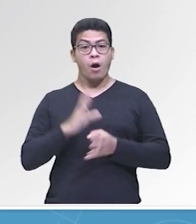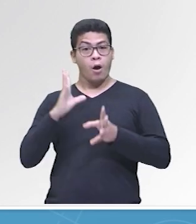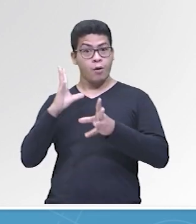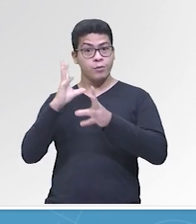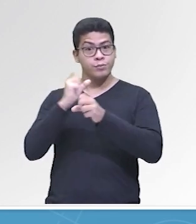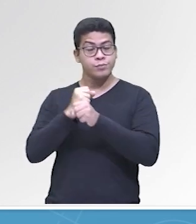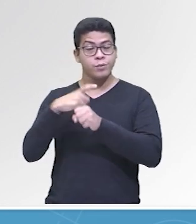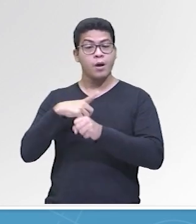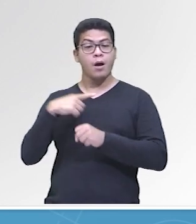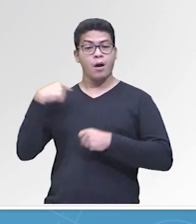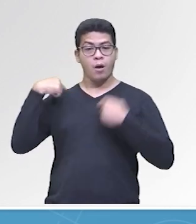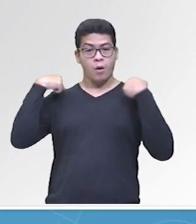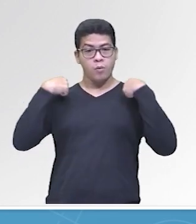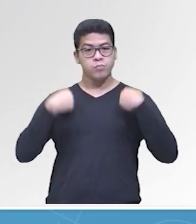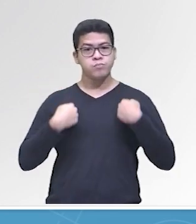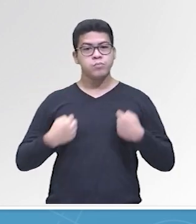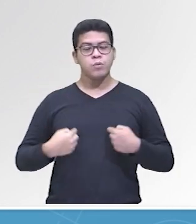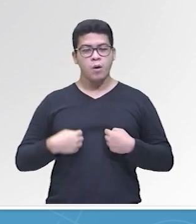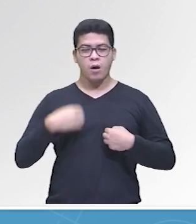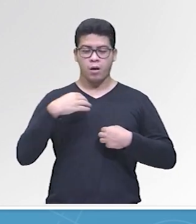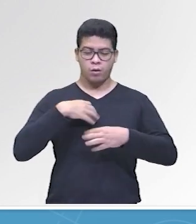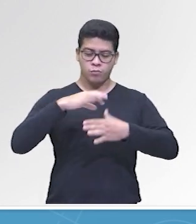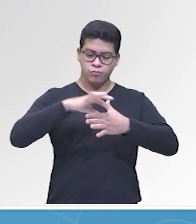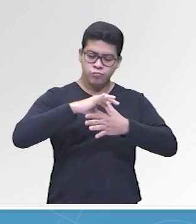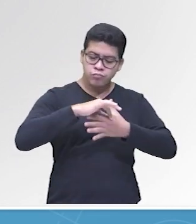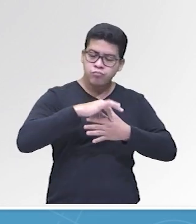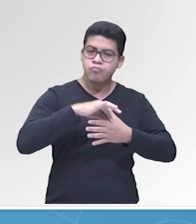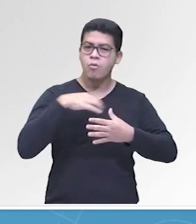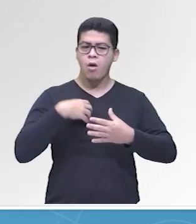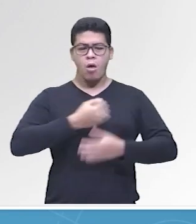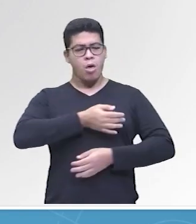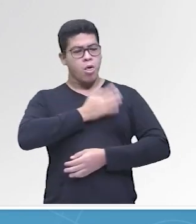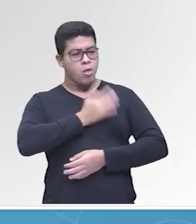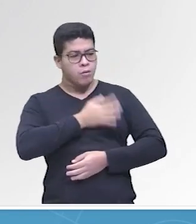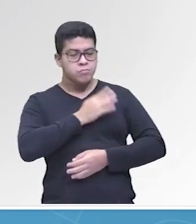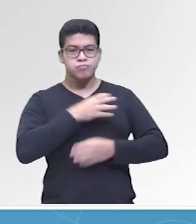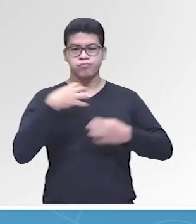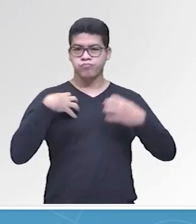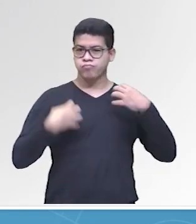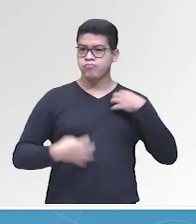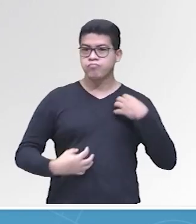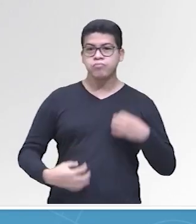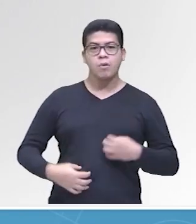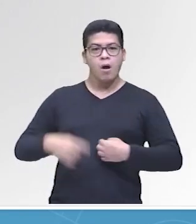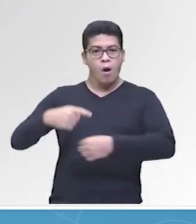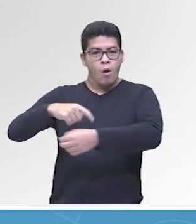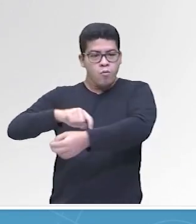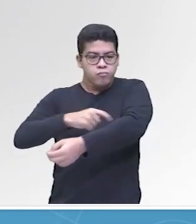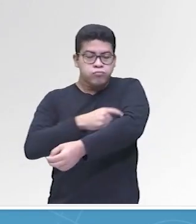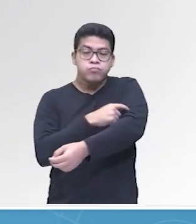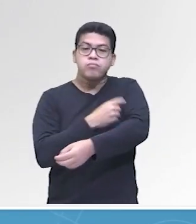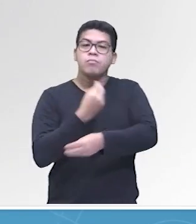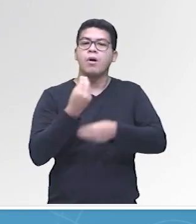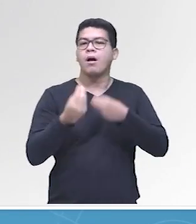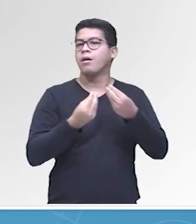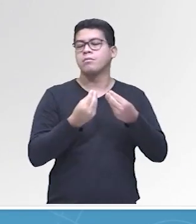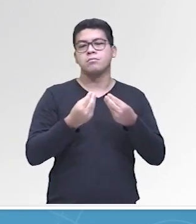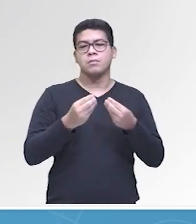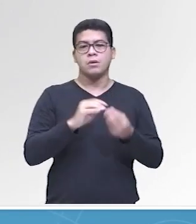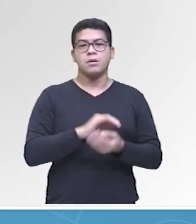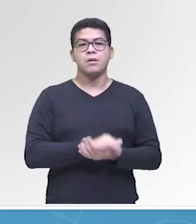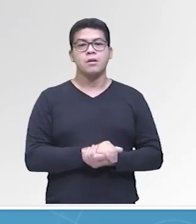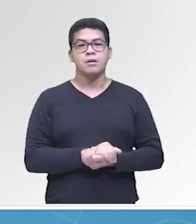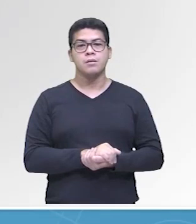ele é composto aí por célula, tecidos, órgãos e sistemas. Esse complexo de sistemas, a comunicação desses sistemas,